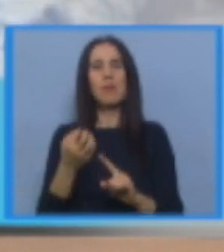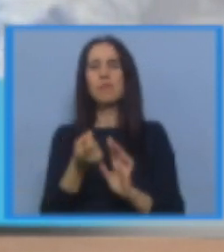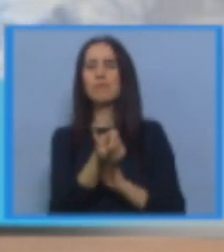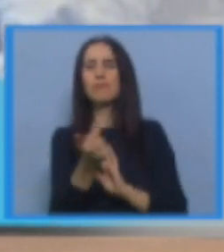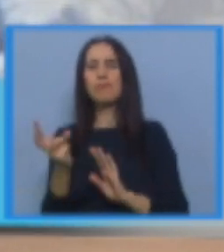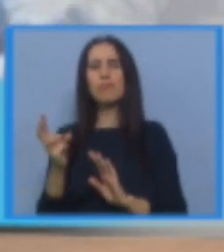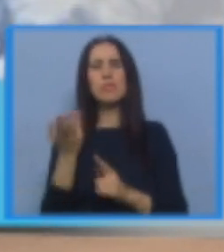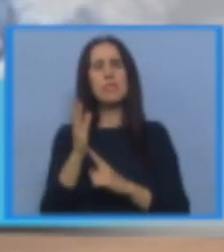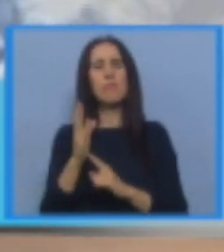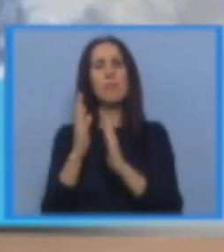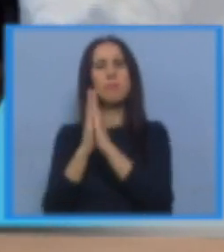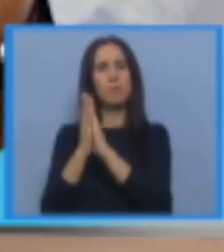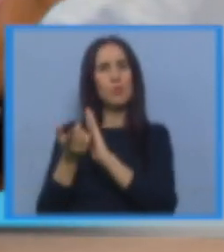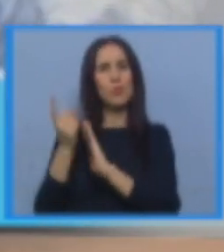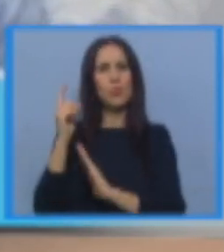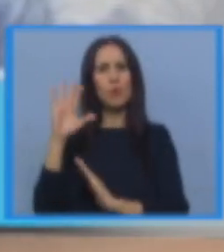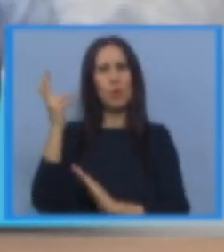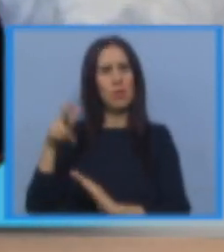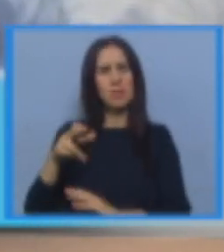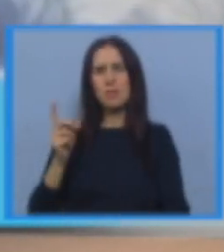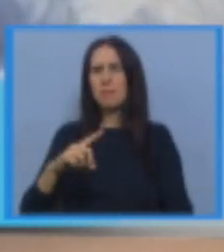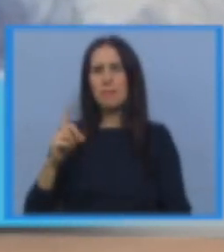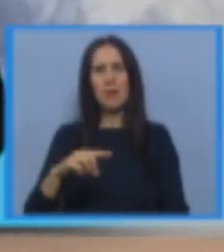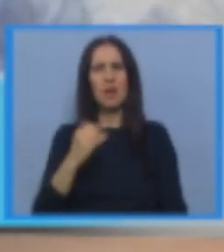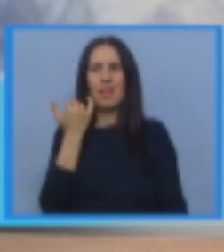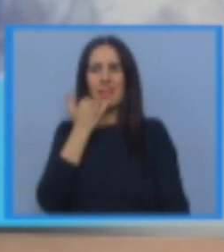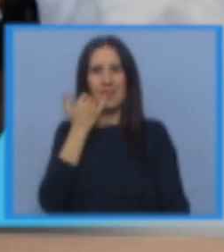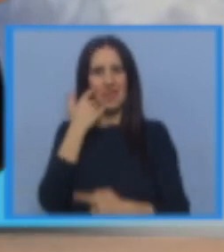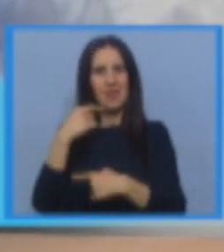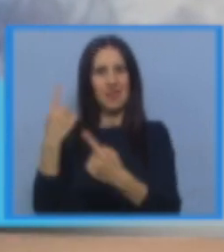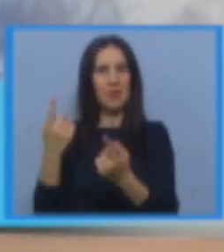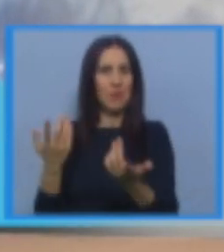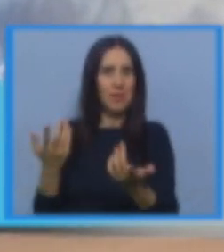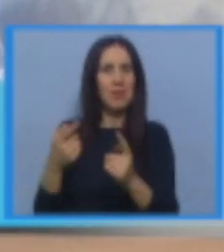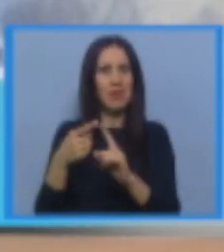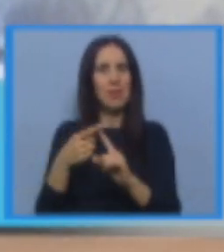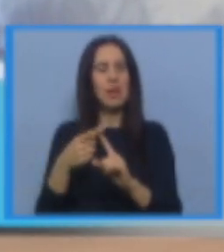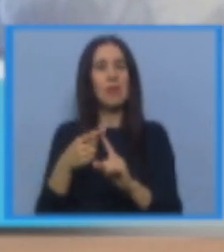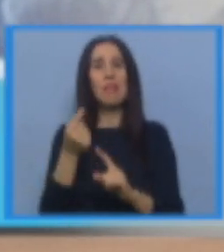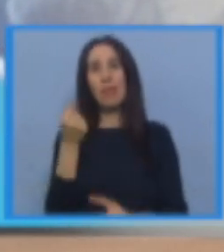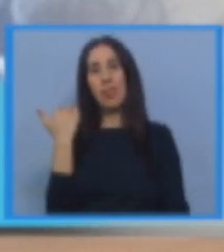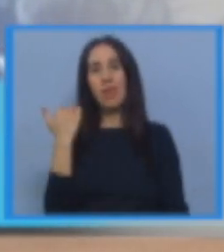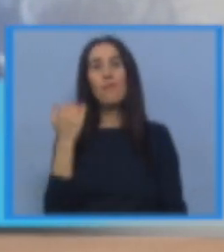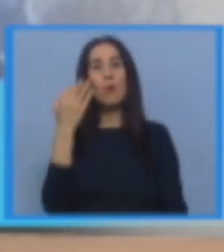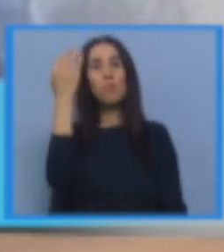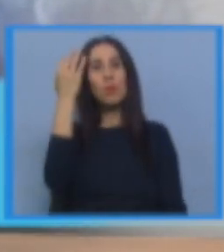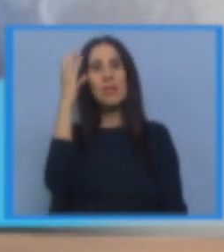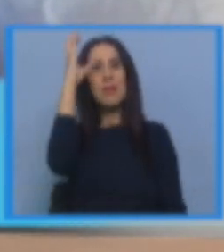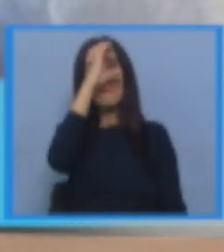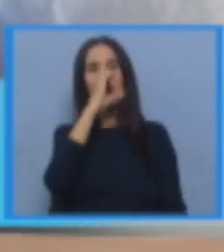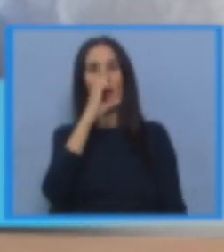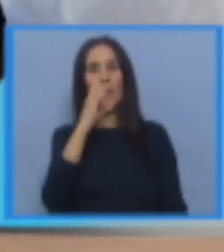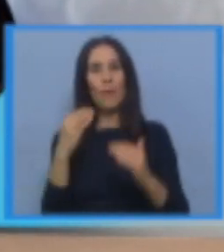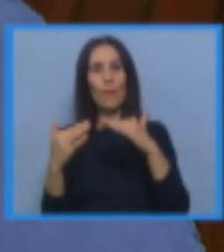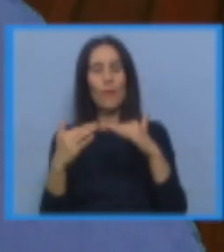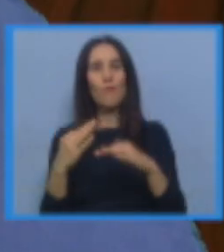realidades profanas, acontecem as manifestações de alegria, não é? O Porto foi campeão há pouco tempo e a festa